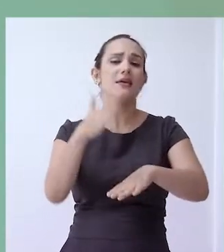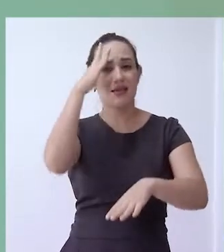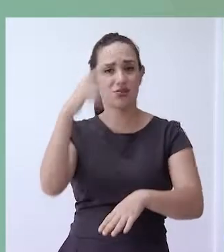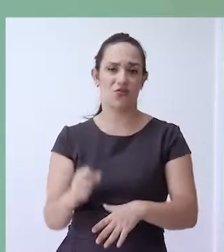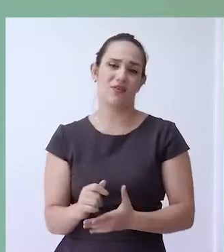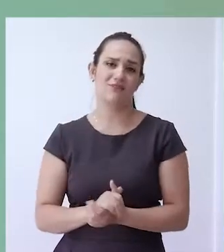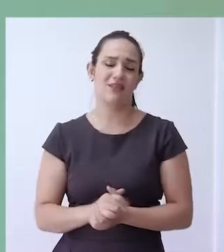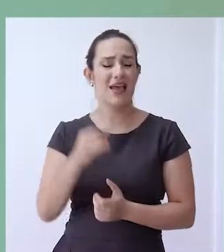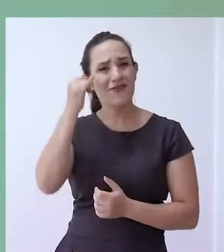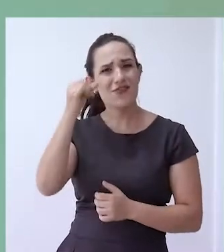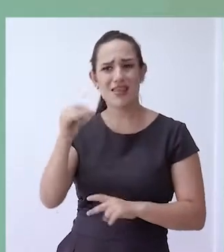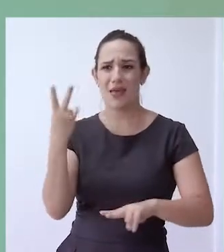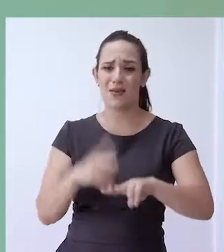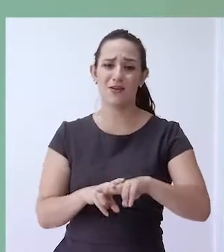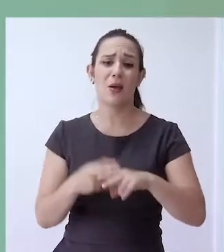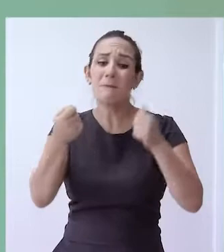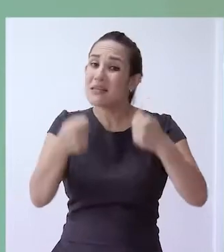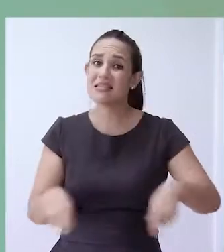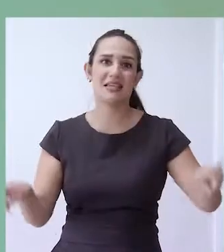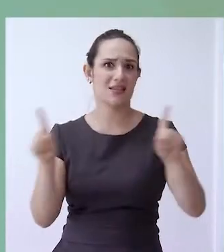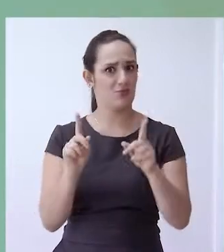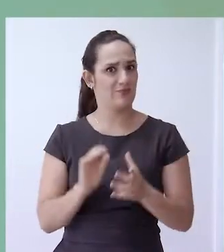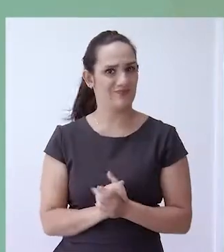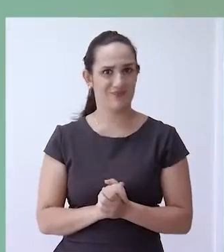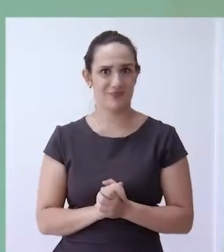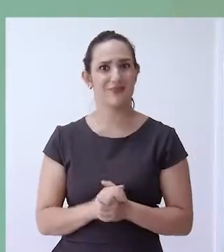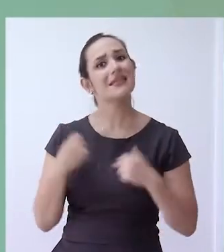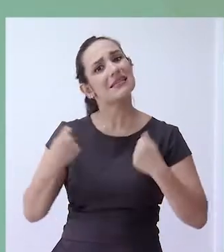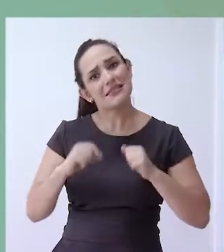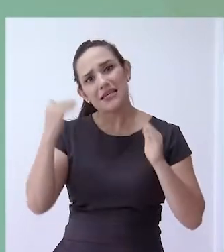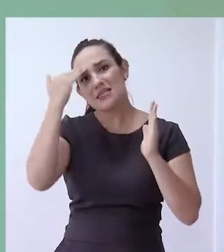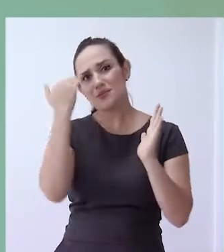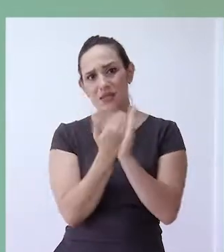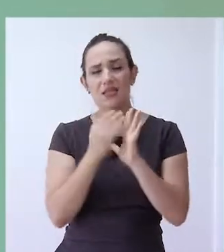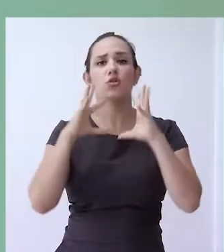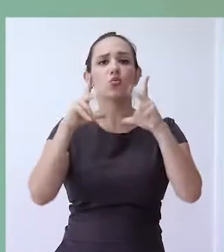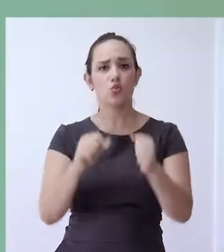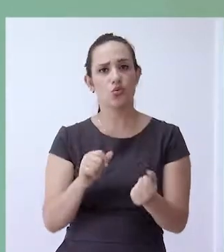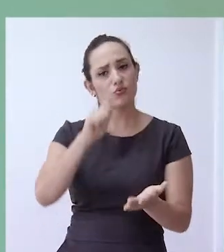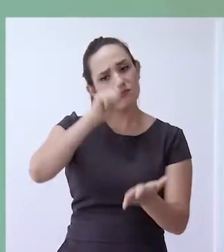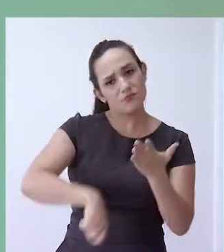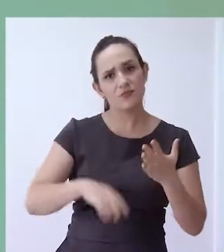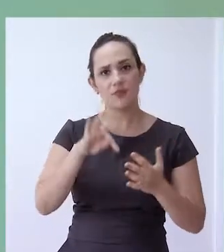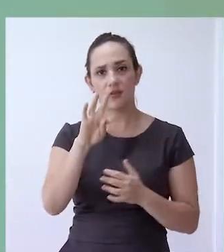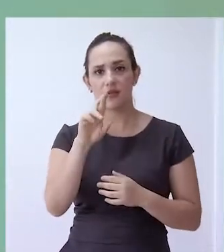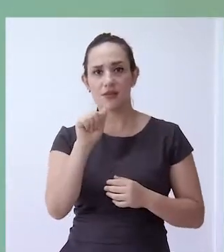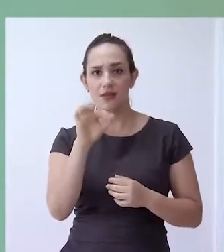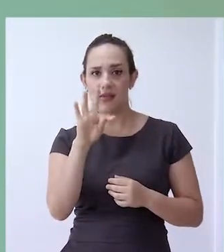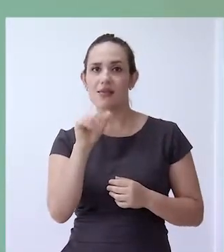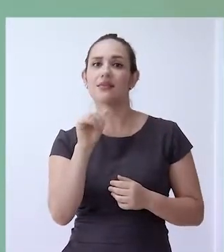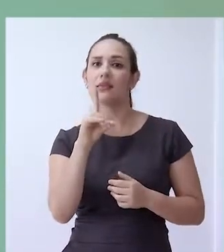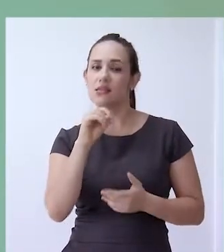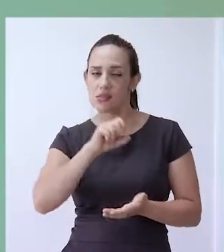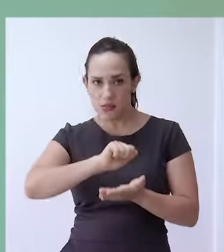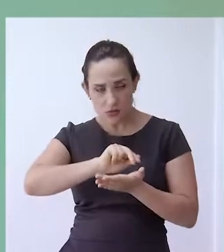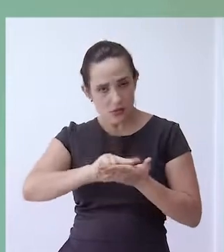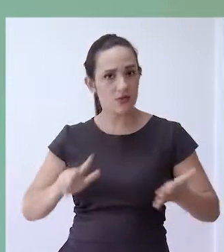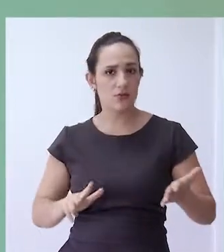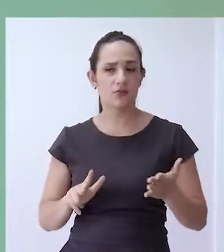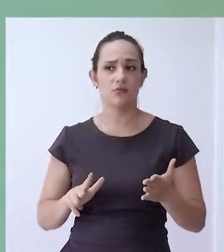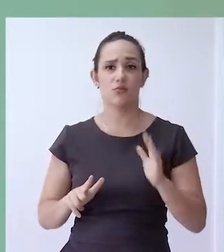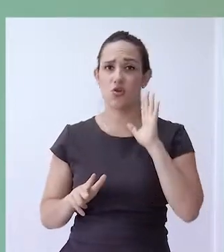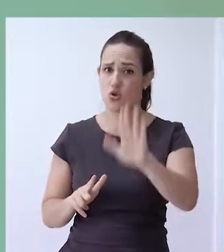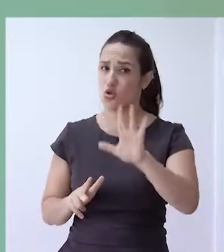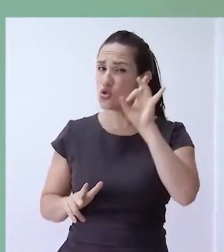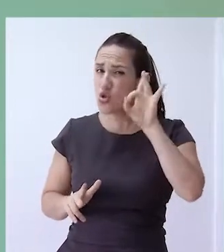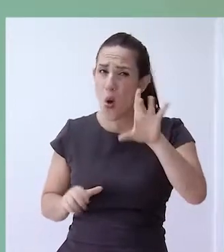observada, levada a cabo do jeito que o legislador e os tratados visualizaram ela, ou seja, para que seja levada à